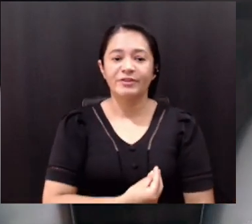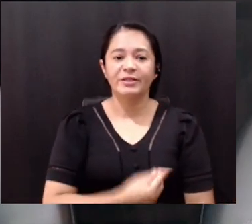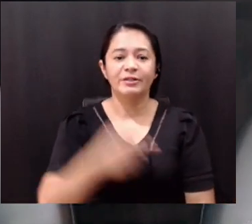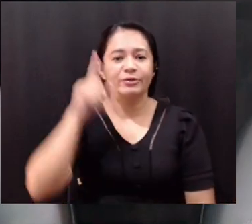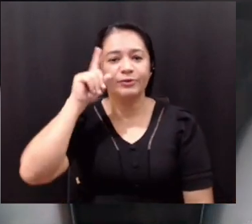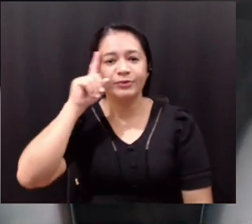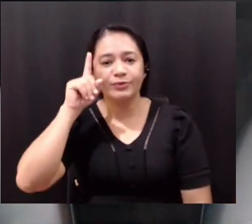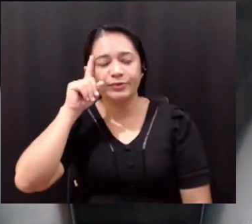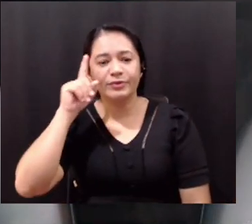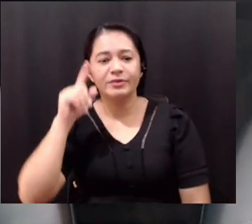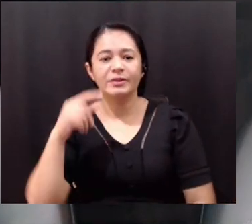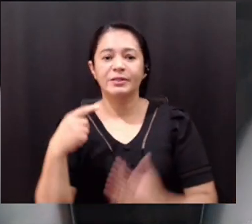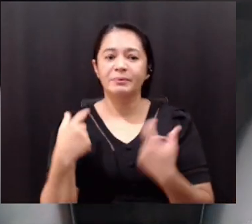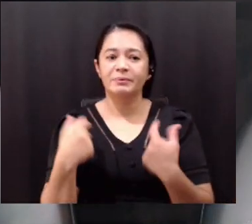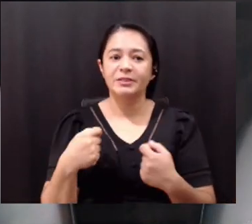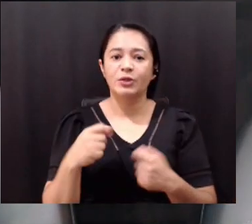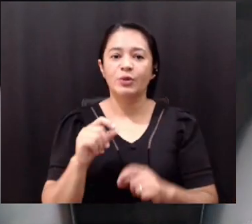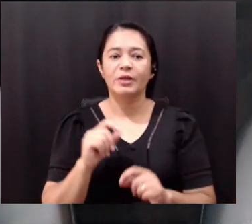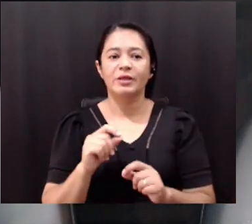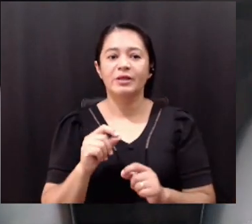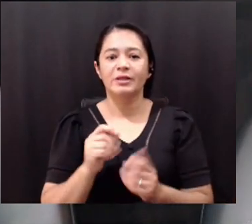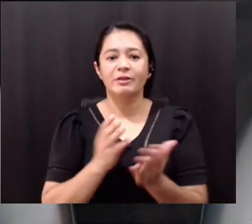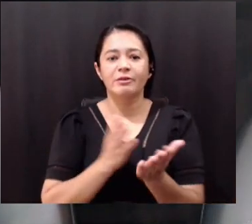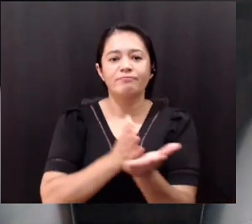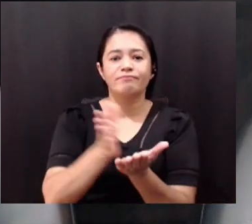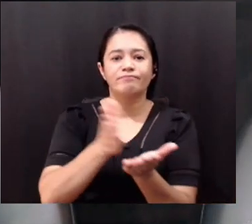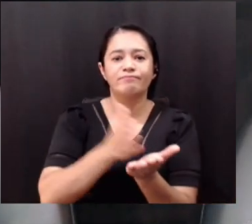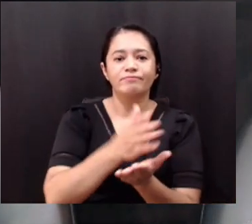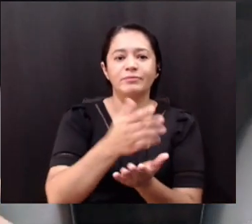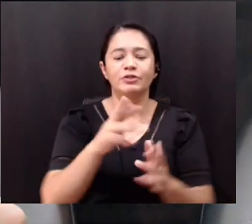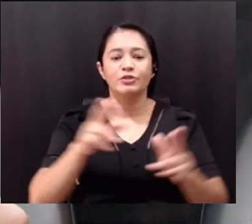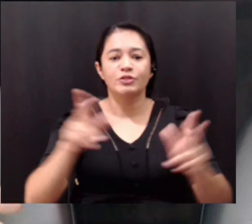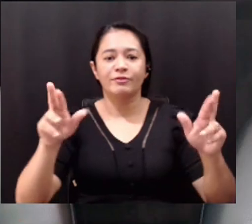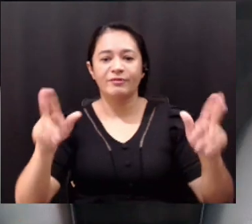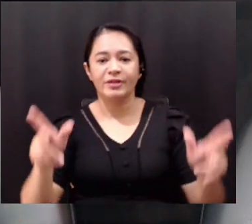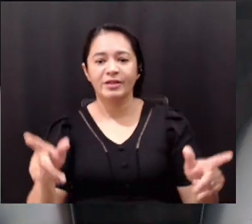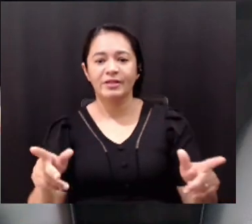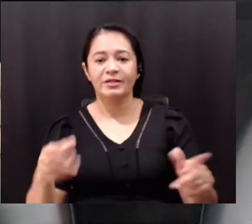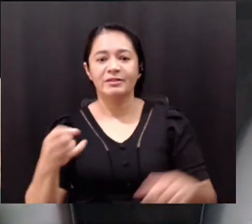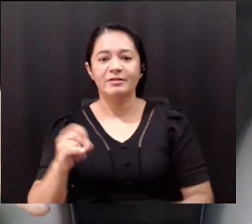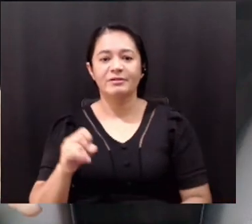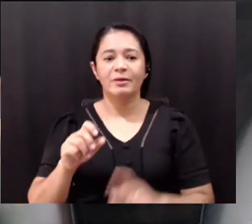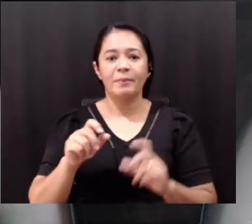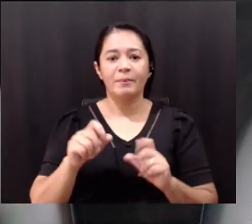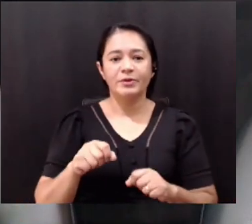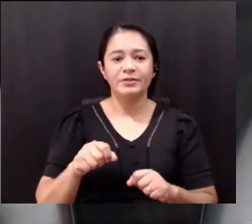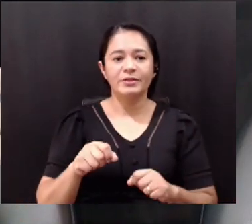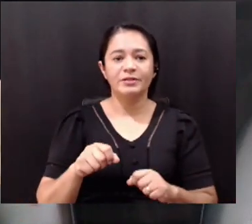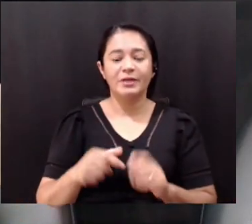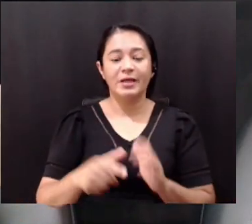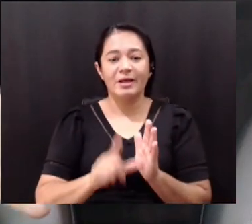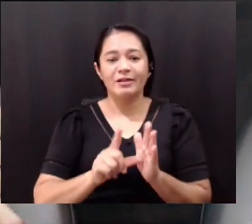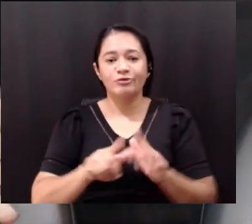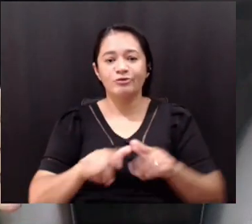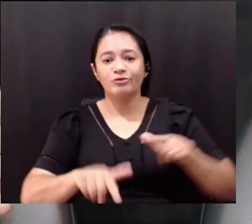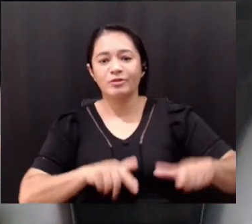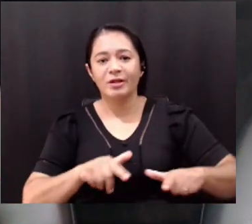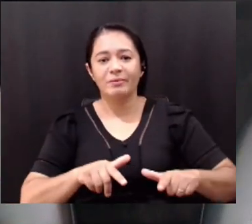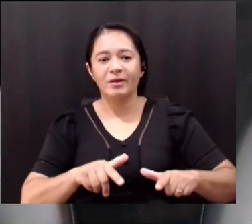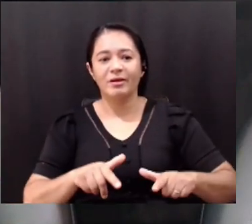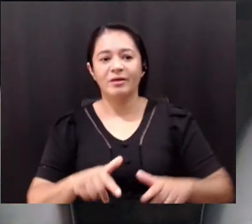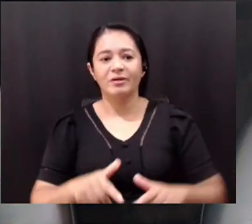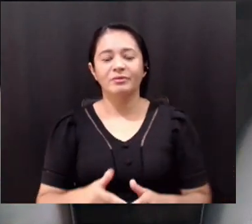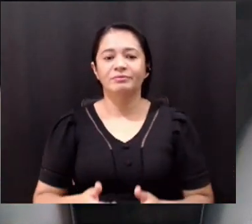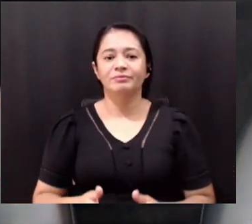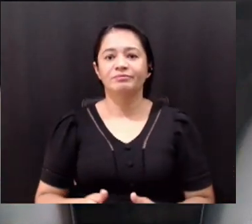até pegar um caminho diferente, se tiver condições, antes de chegar no trabalho, descer, né, sei lá, 3, 4